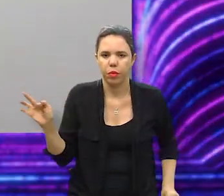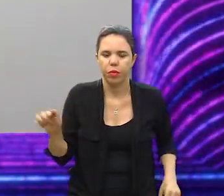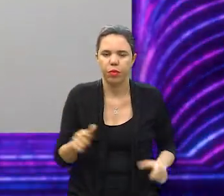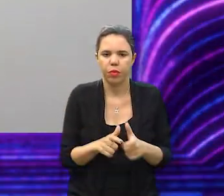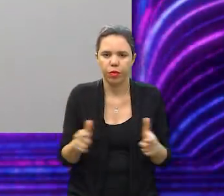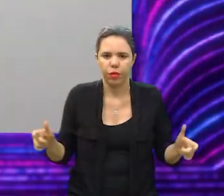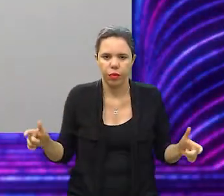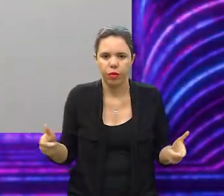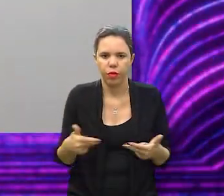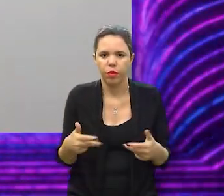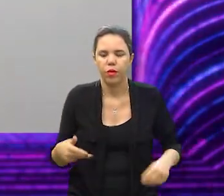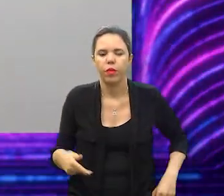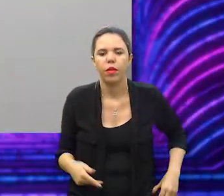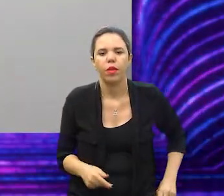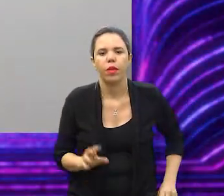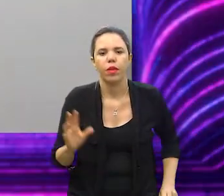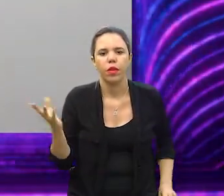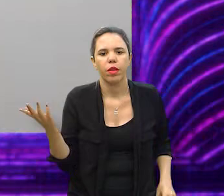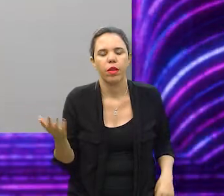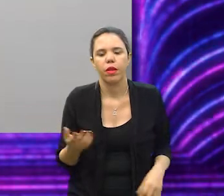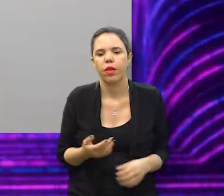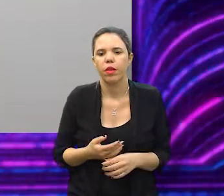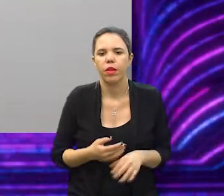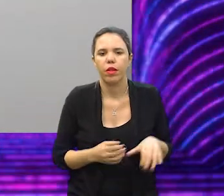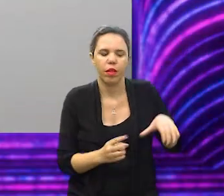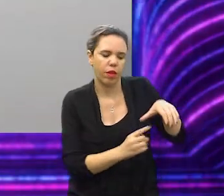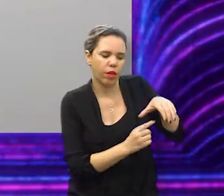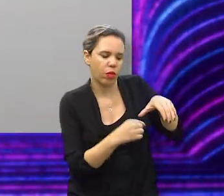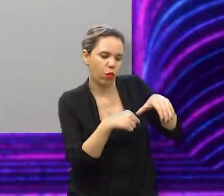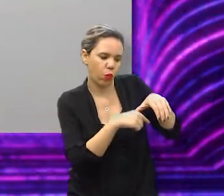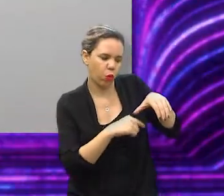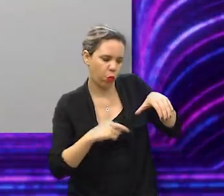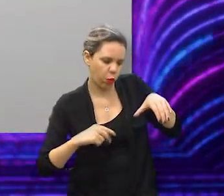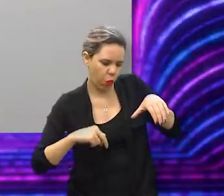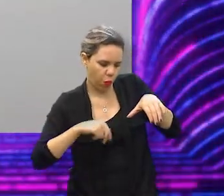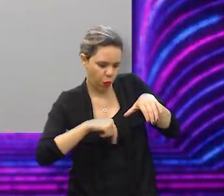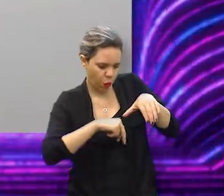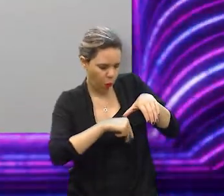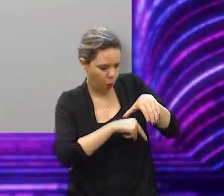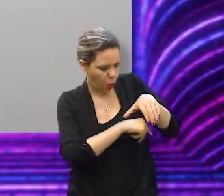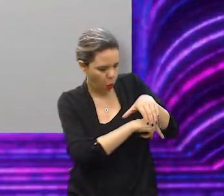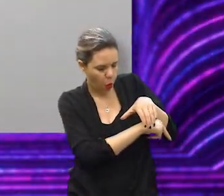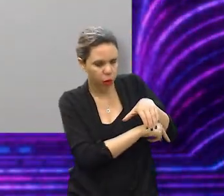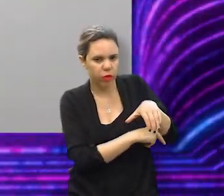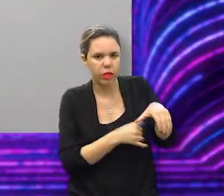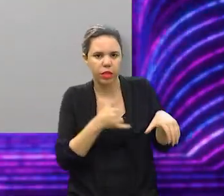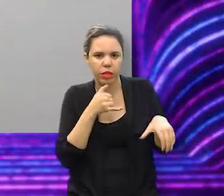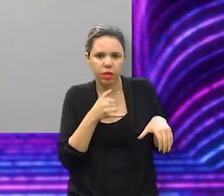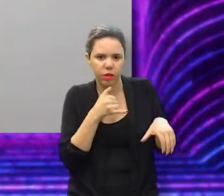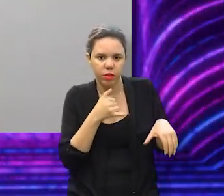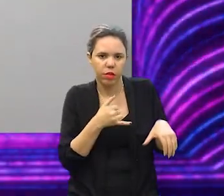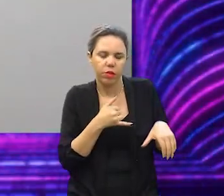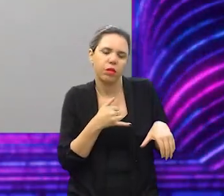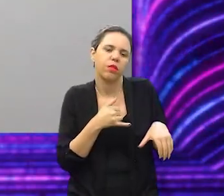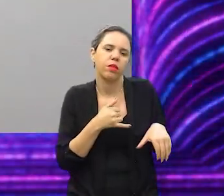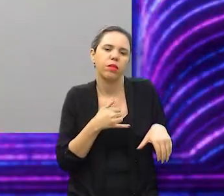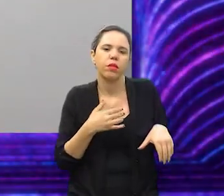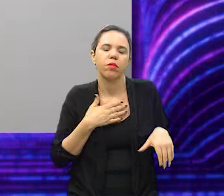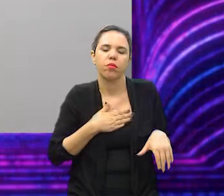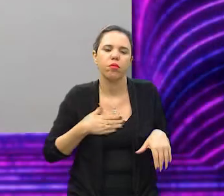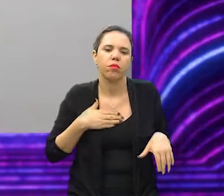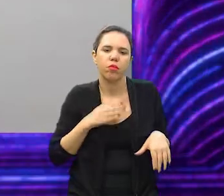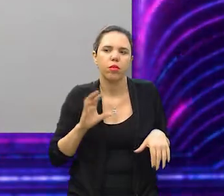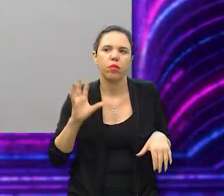dos casos acontece numa taverna, né? Os heróis estão ali bebendo de forma despretensiosa até